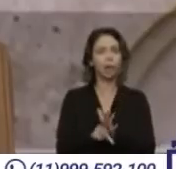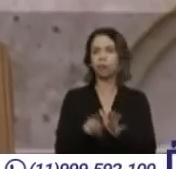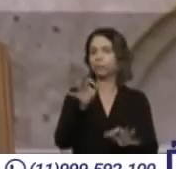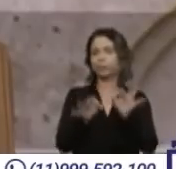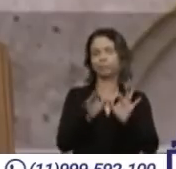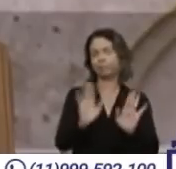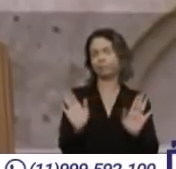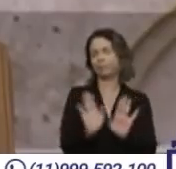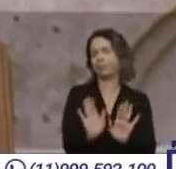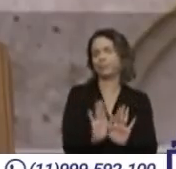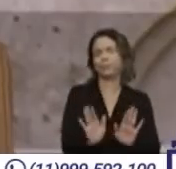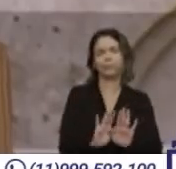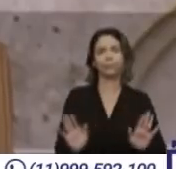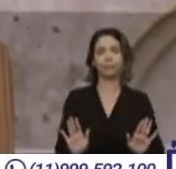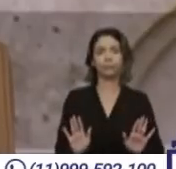judiciário.